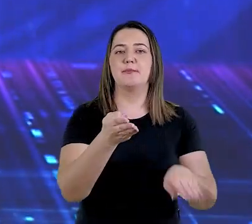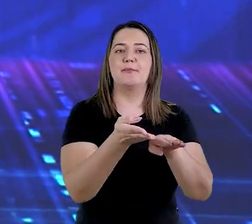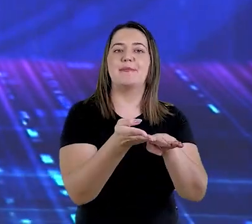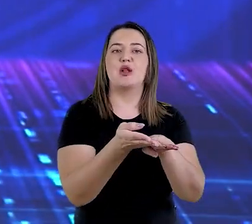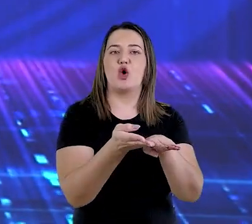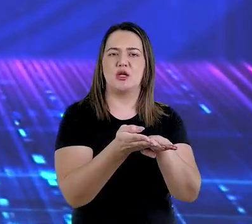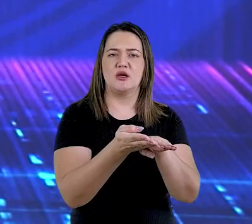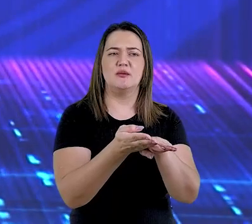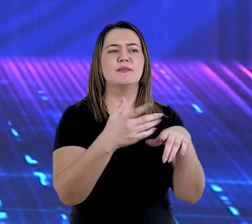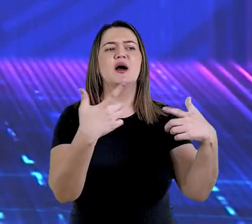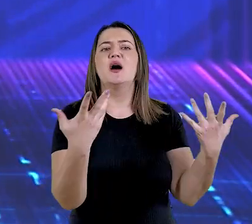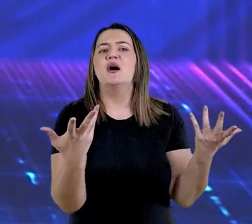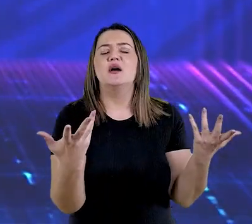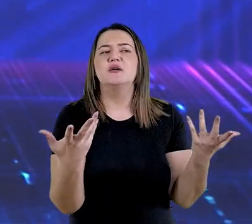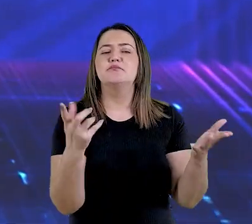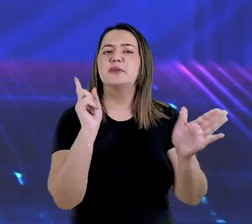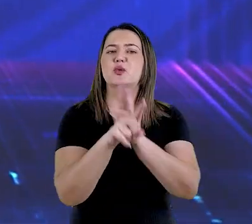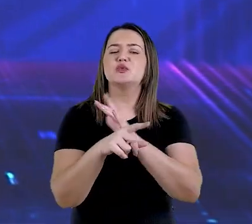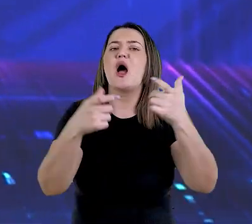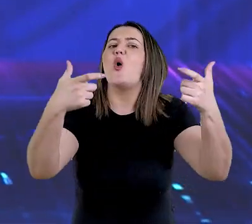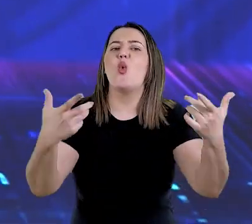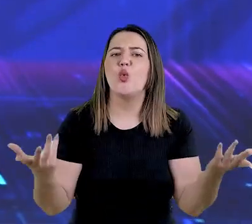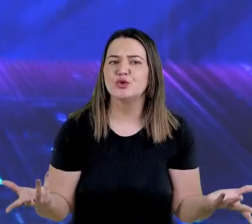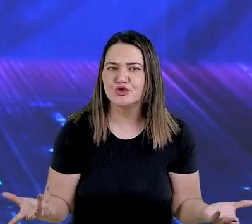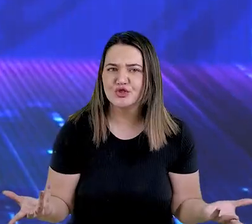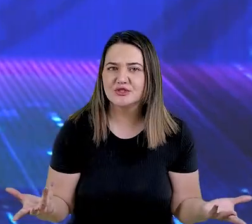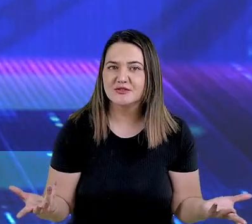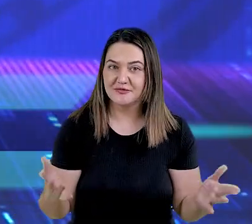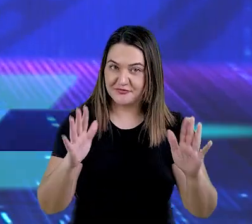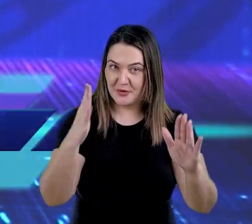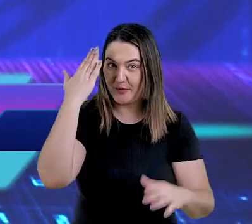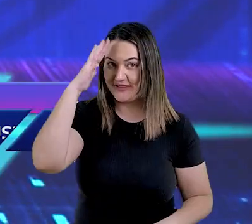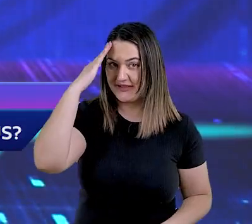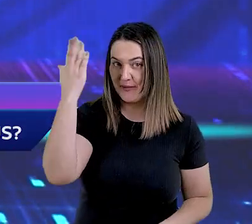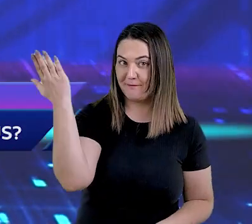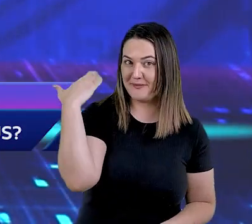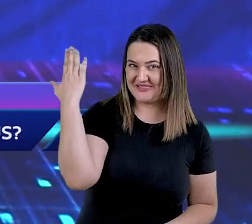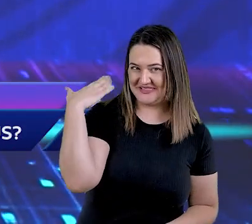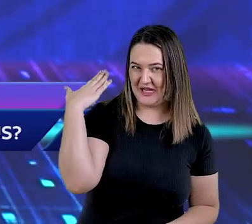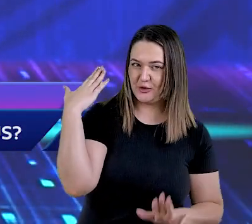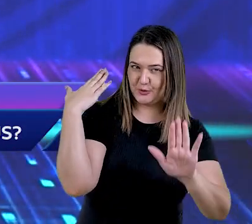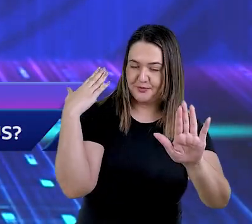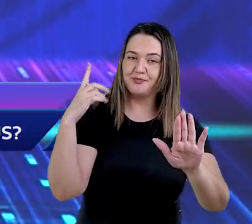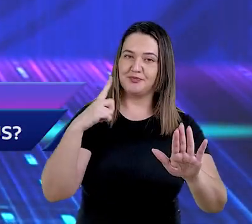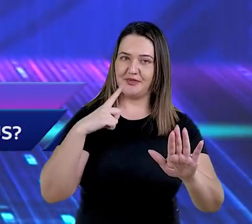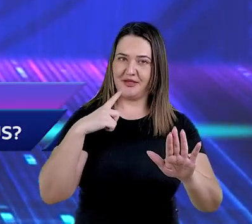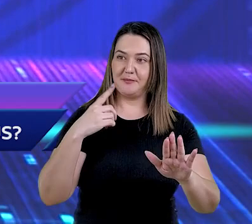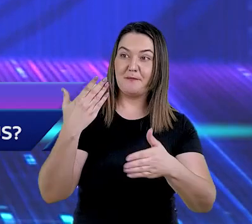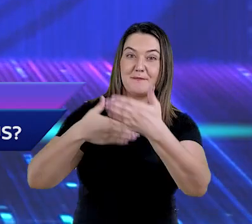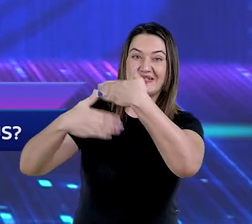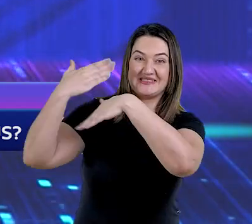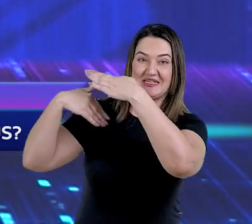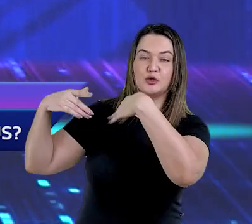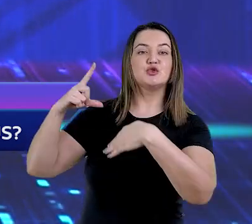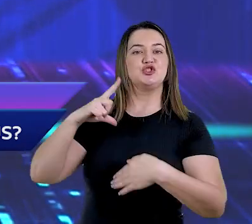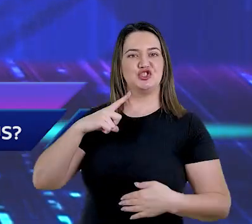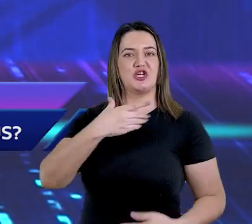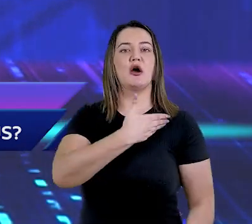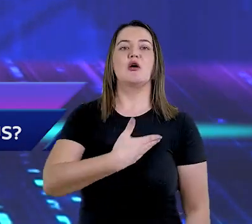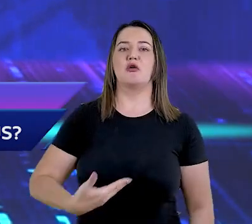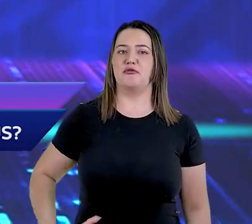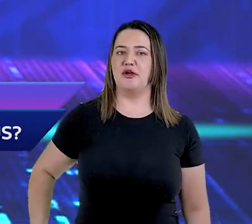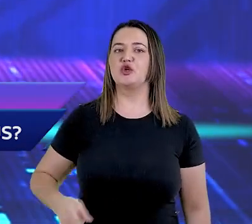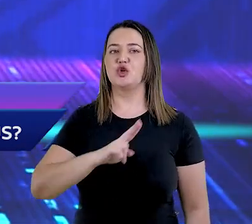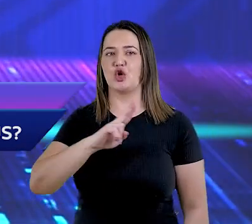está, precisamos entender quem era a Babilônia de antigamente. Há 3 características que marcaram a